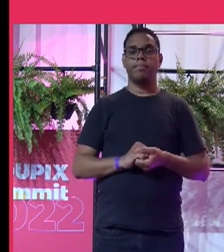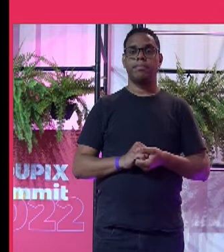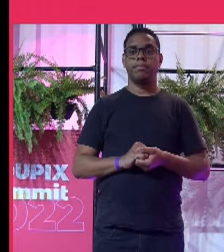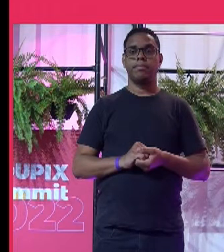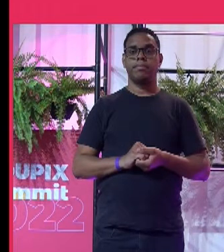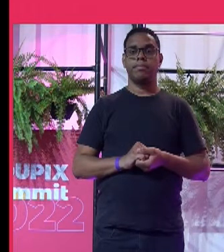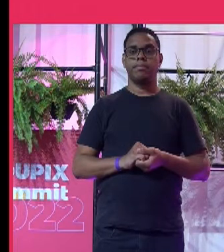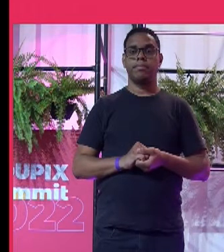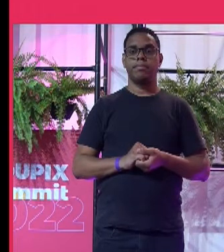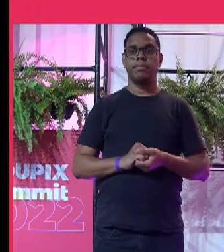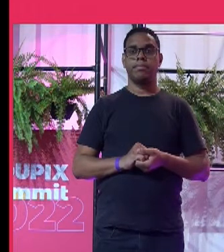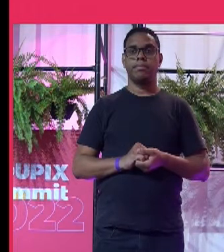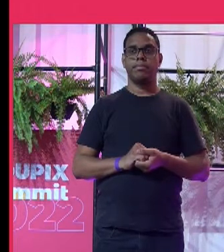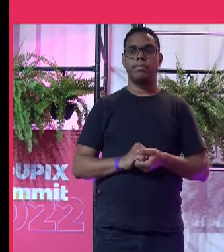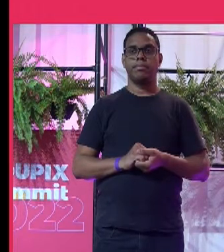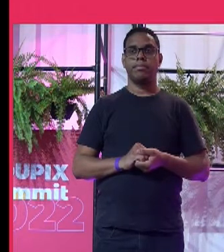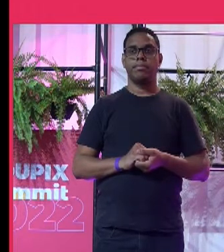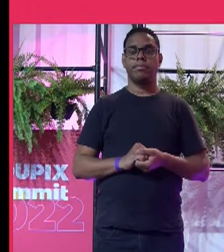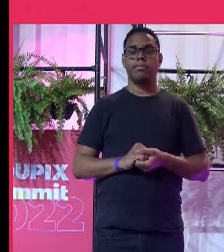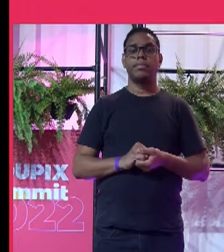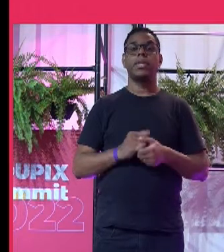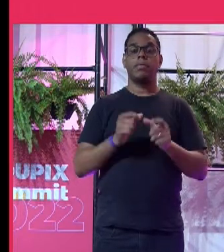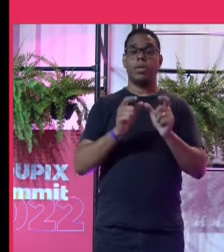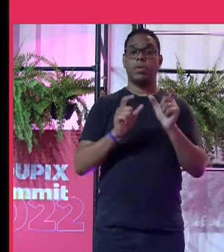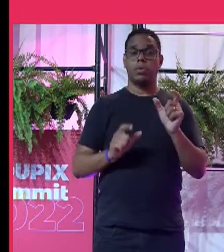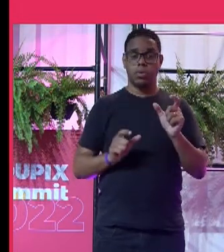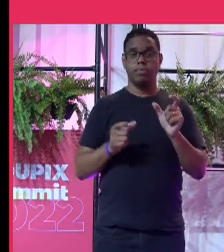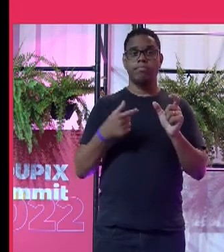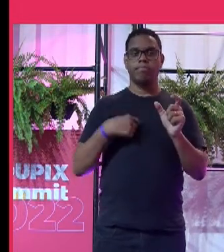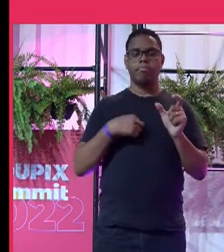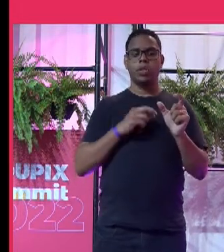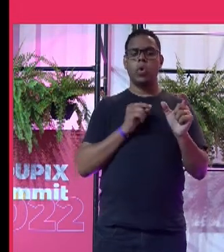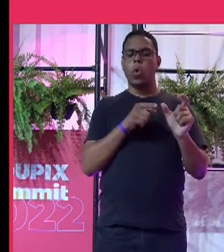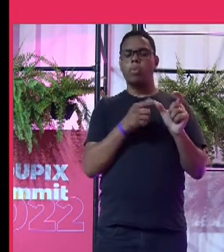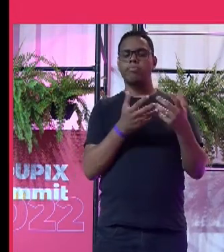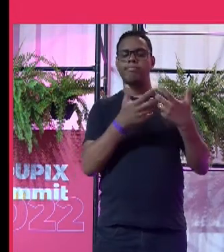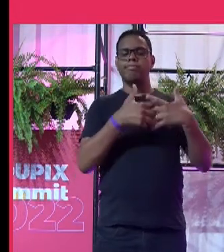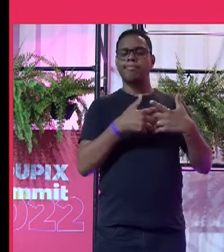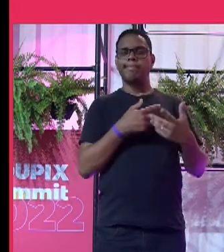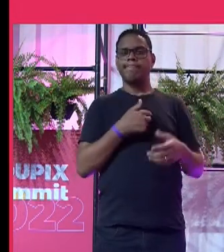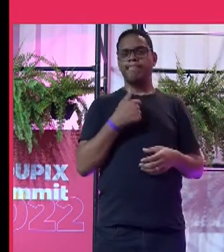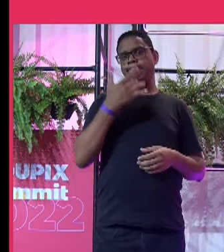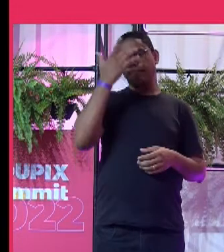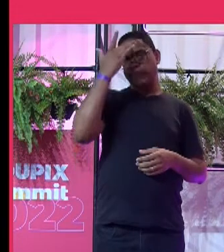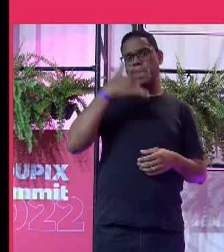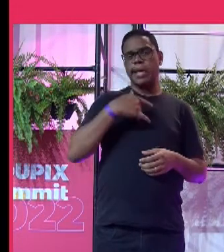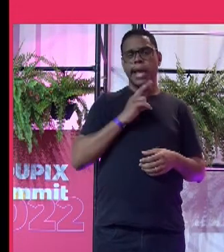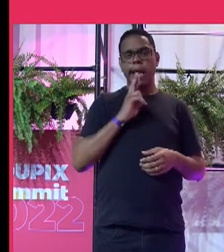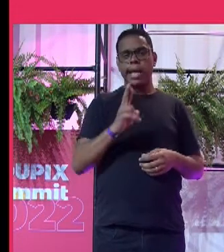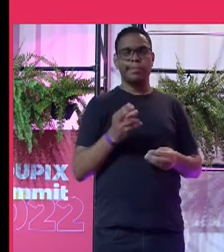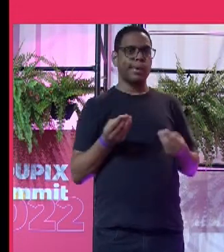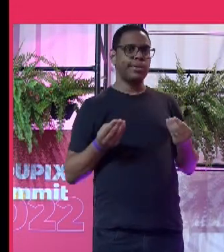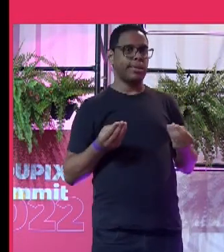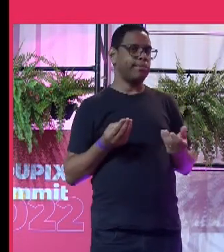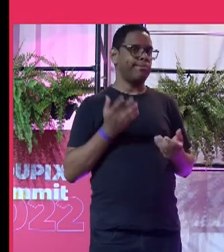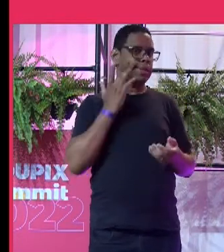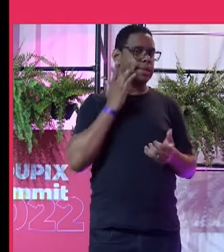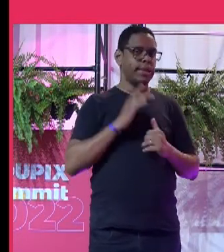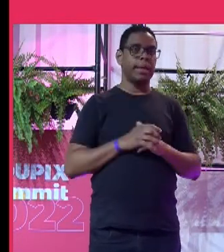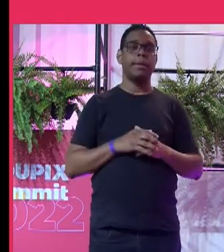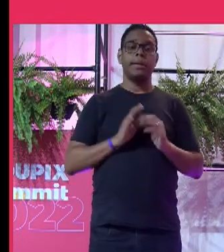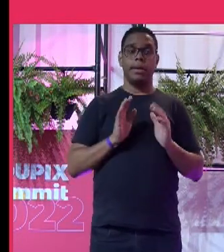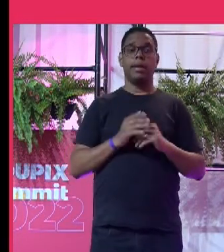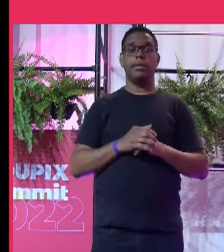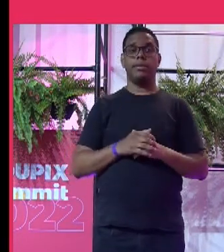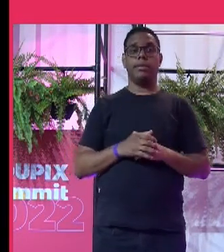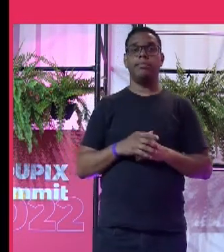Vamos lá. Legal. Para o algoritmo, a gente não tem uma resposta do que ele funciona ou como não. Mas, se tem alguma